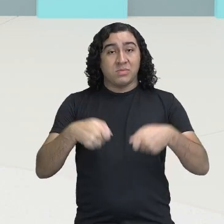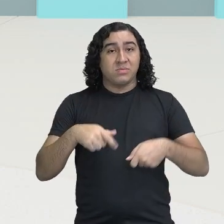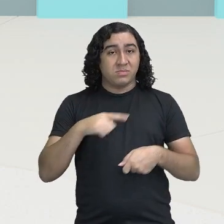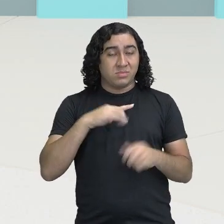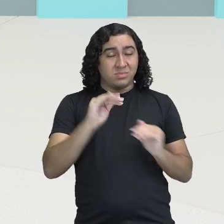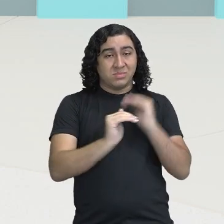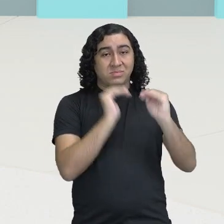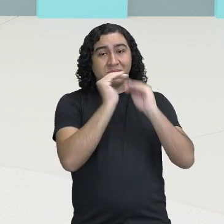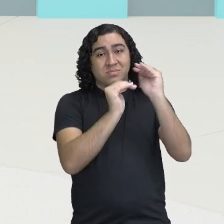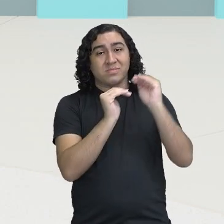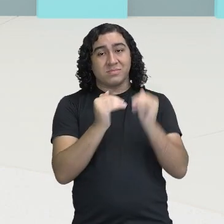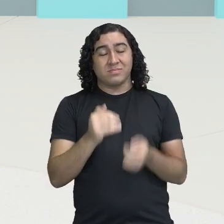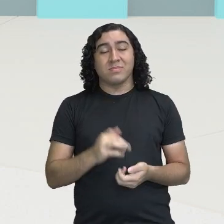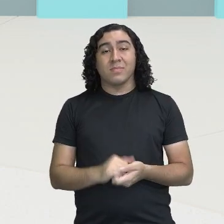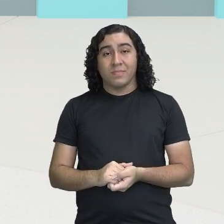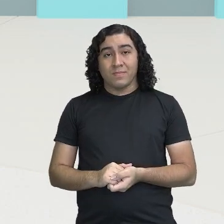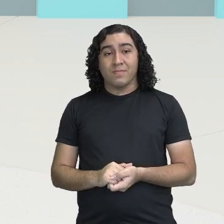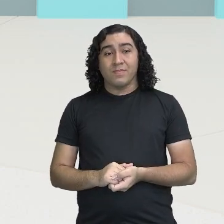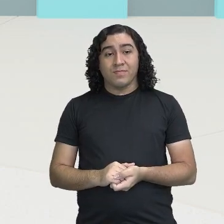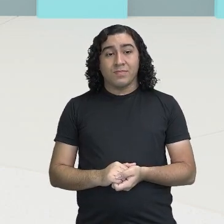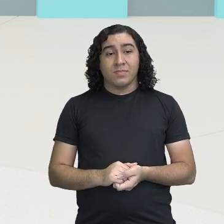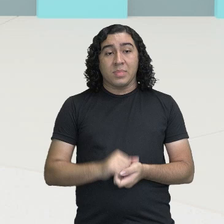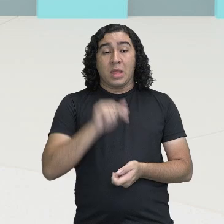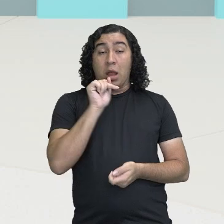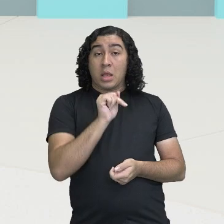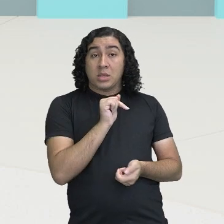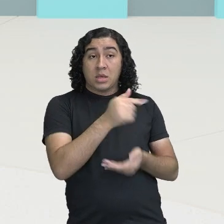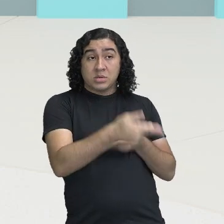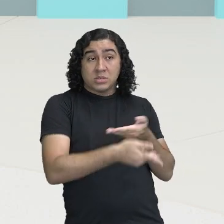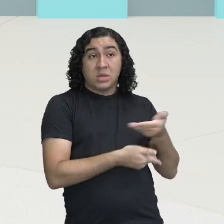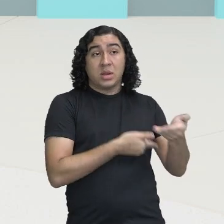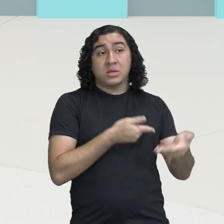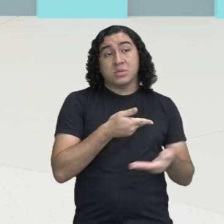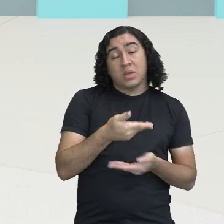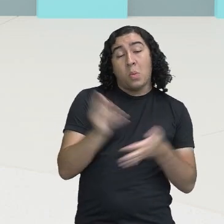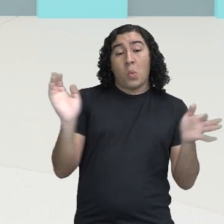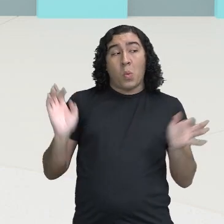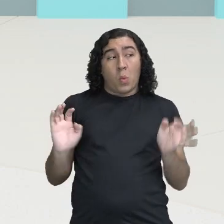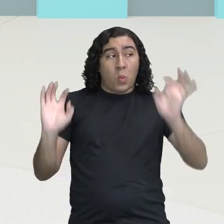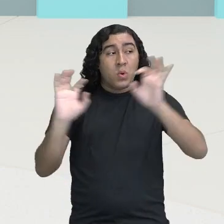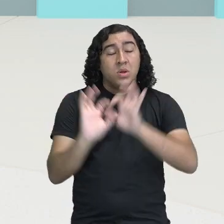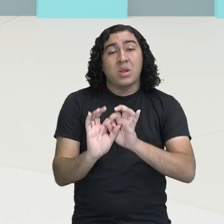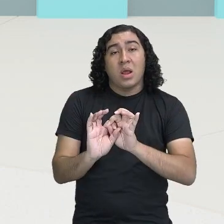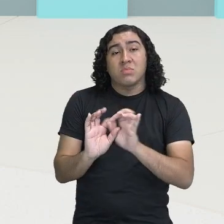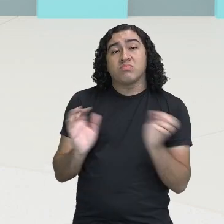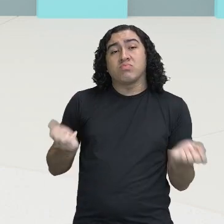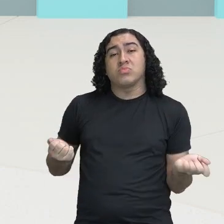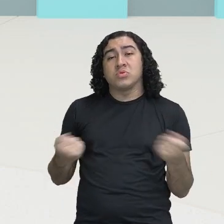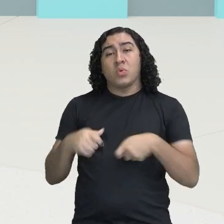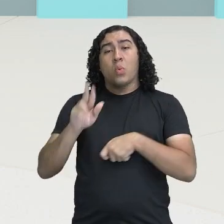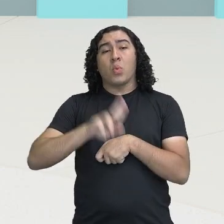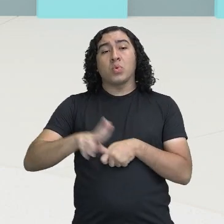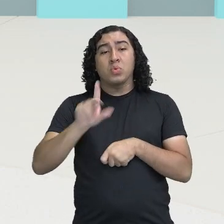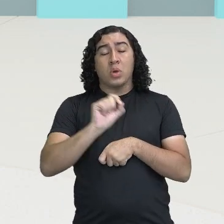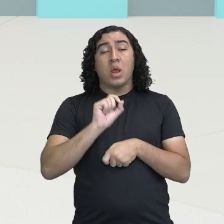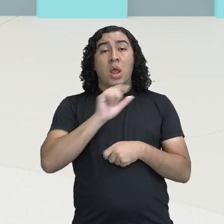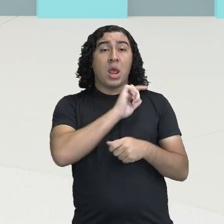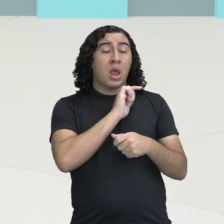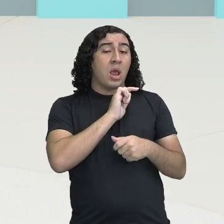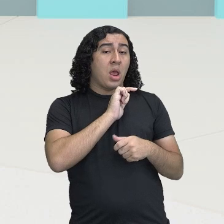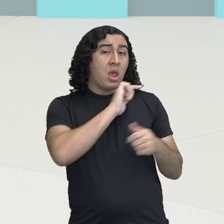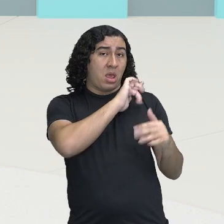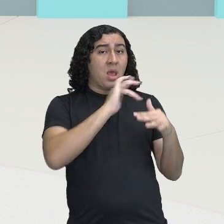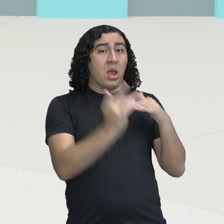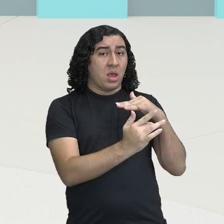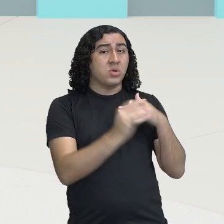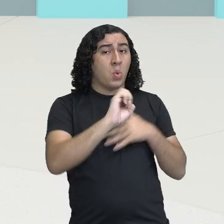desenvolver. Então, essa interação está conectado, seja por meio de rede ou